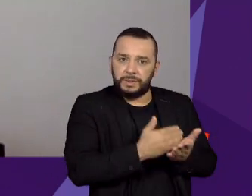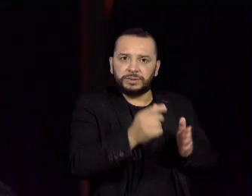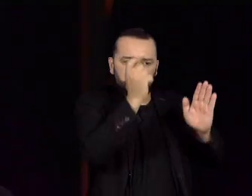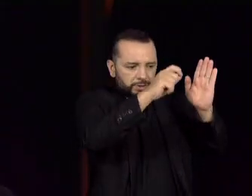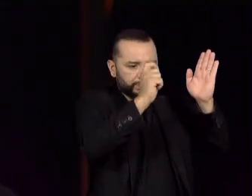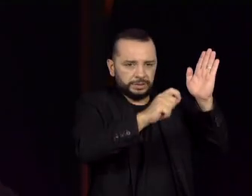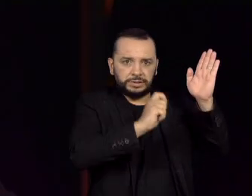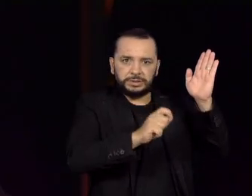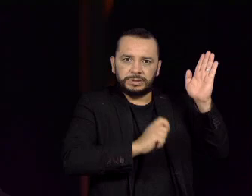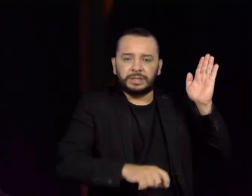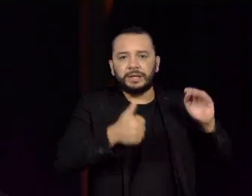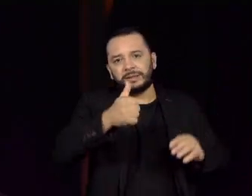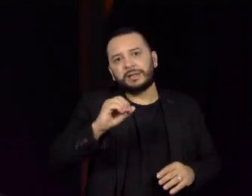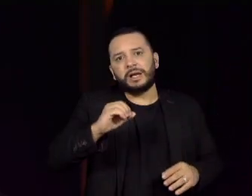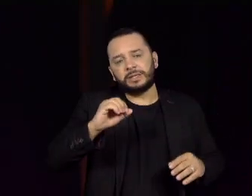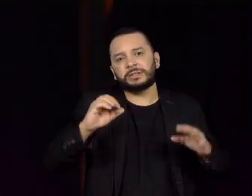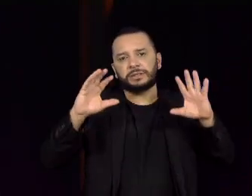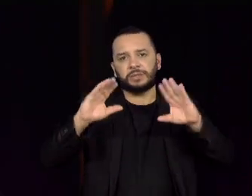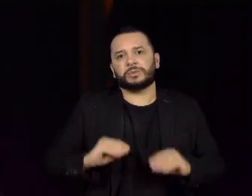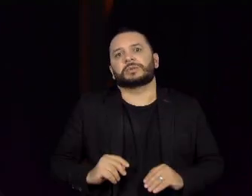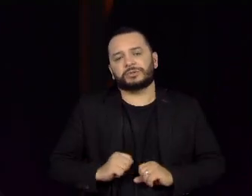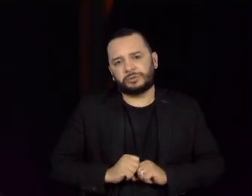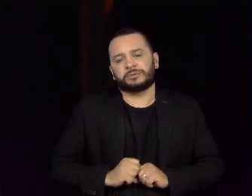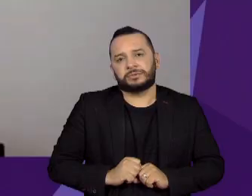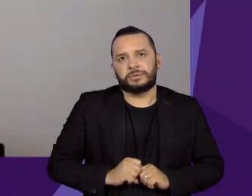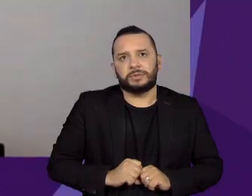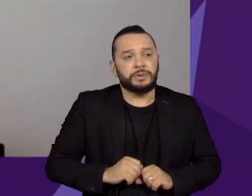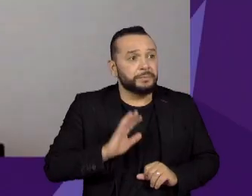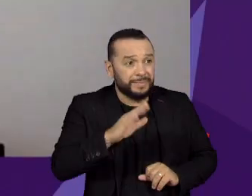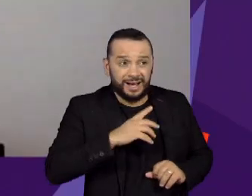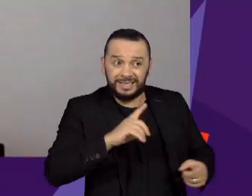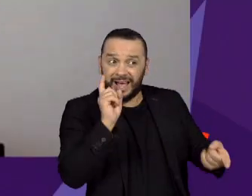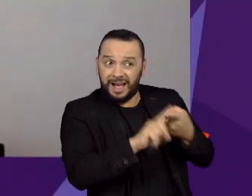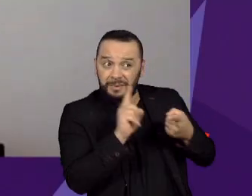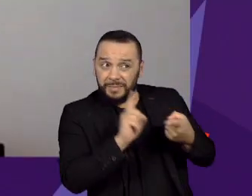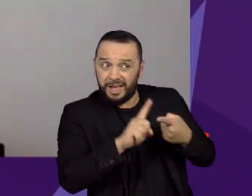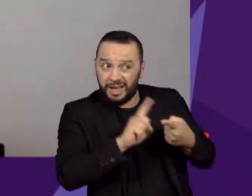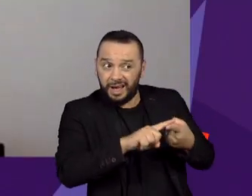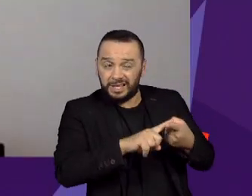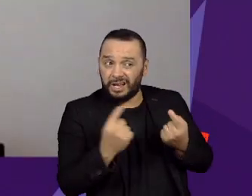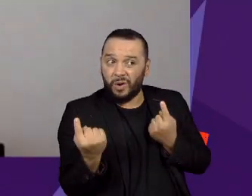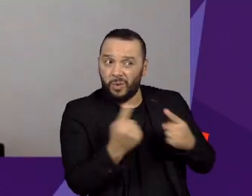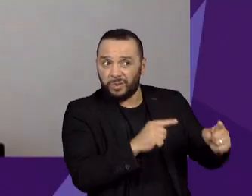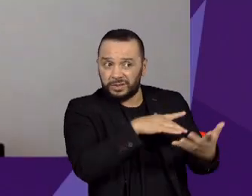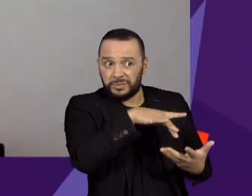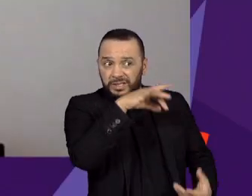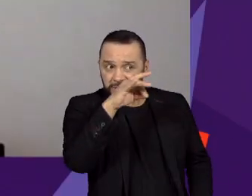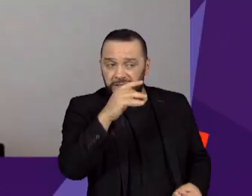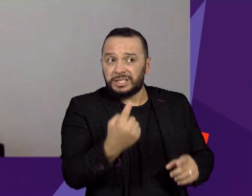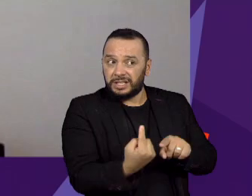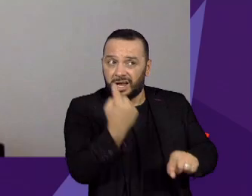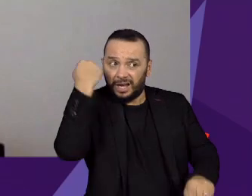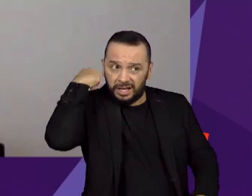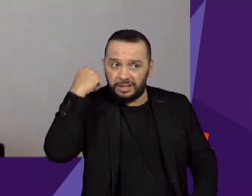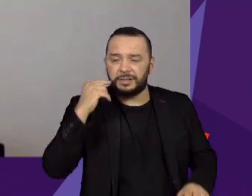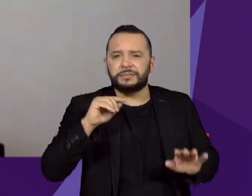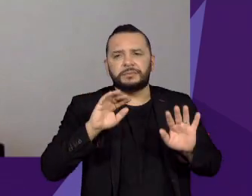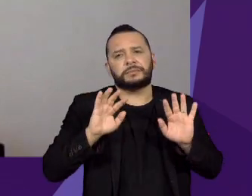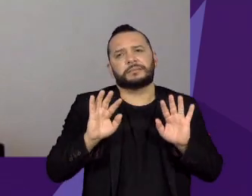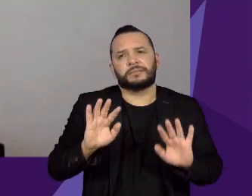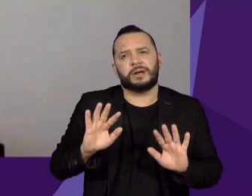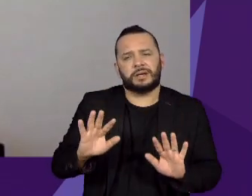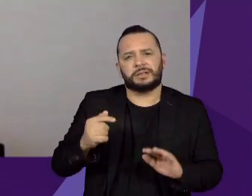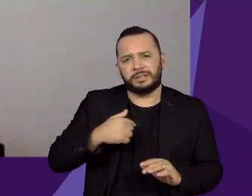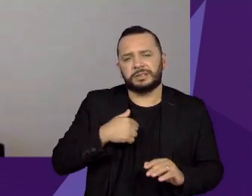as ameaças à democracia não começaram muito antes? Pois é, mas as instituições sempre respondendo à